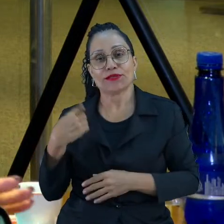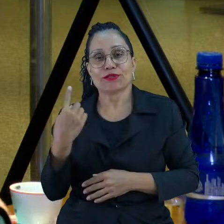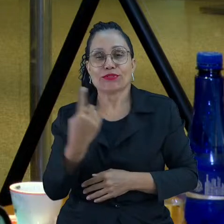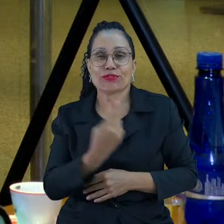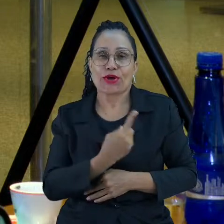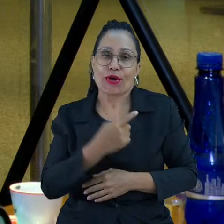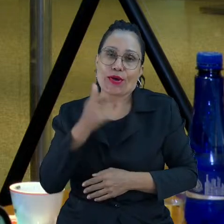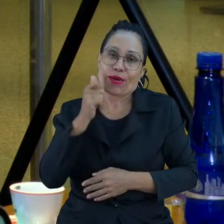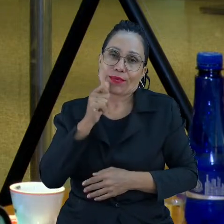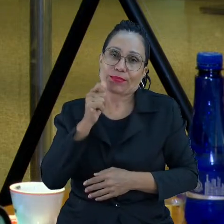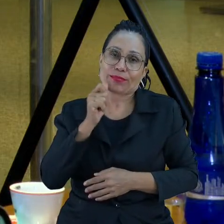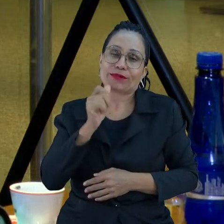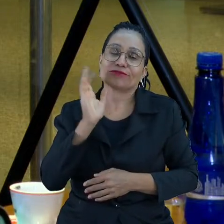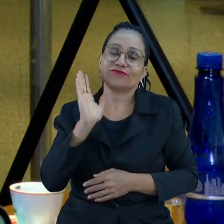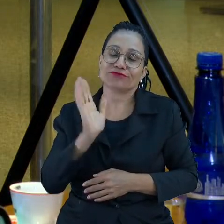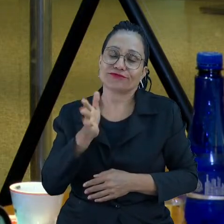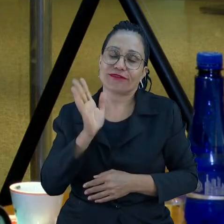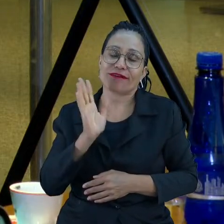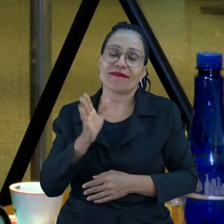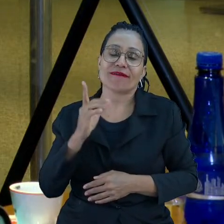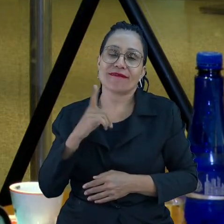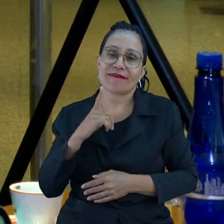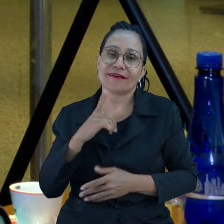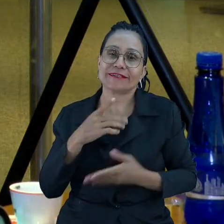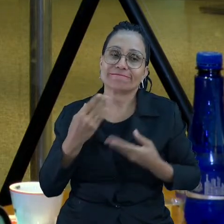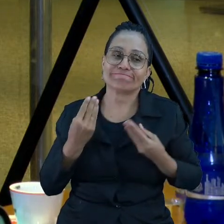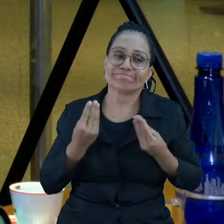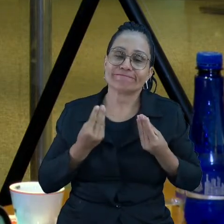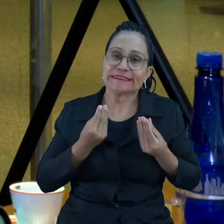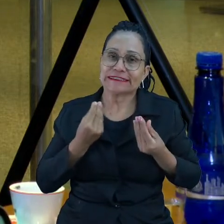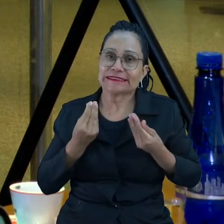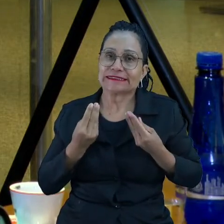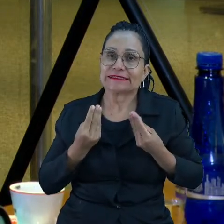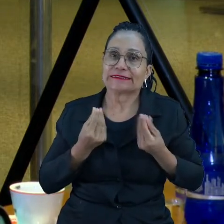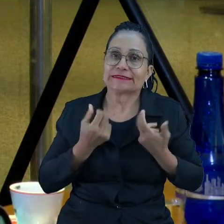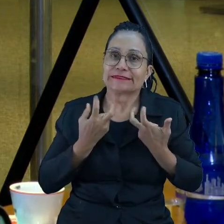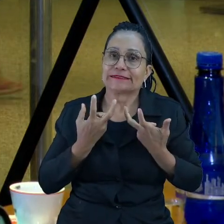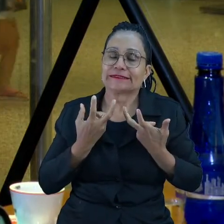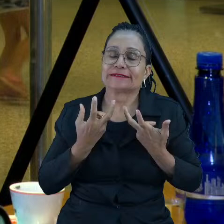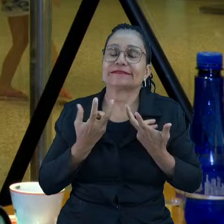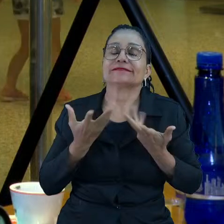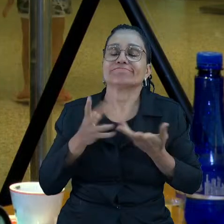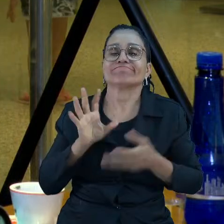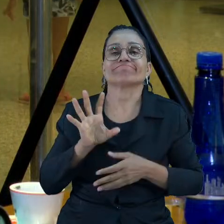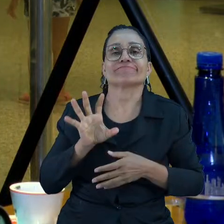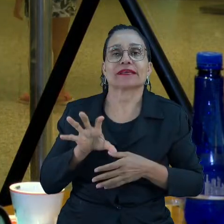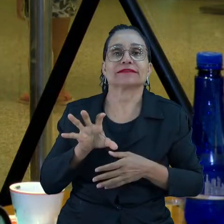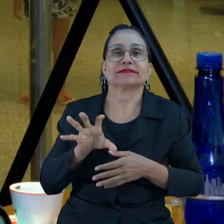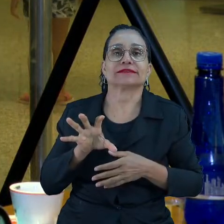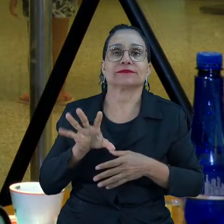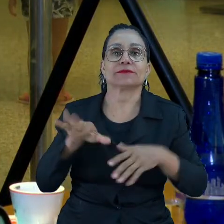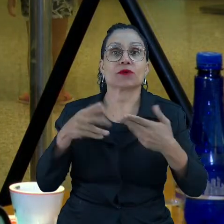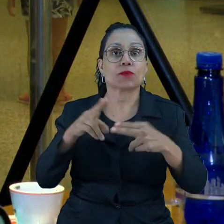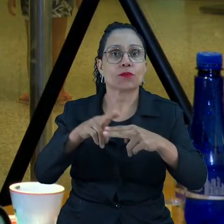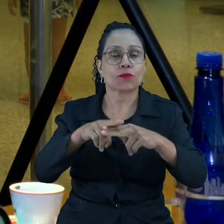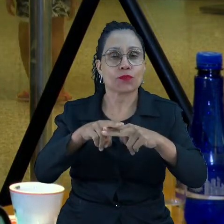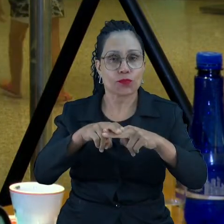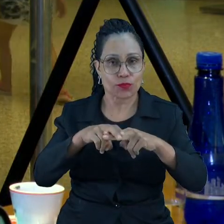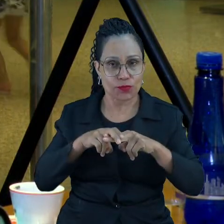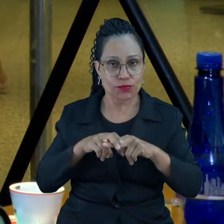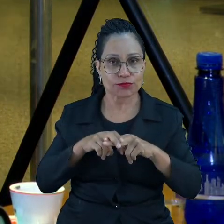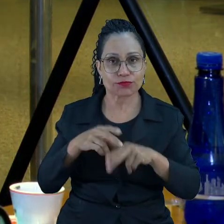tenhamos passado situações aí bem delicadas por conta disso. E é por este motivo que